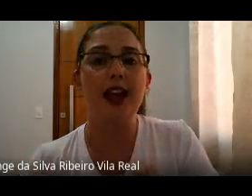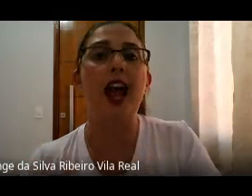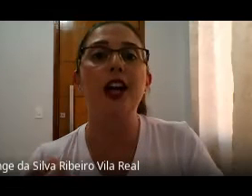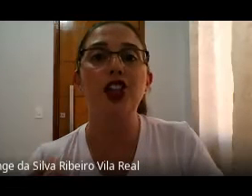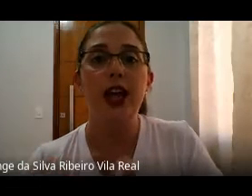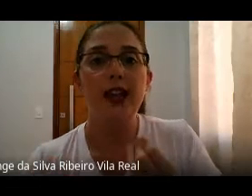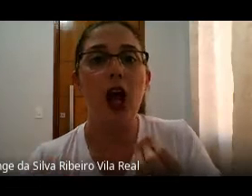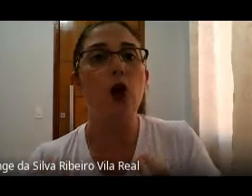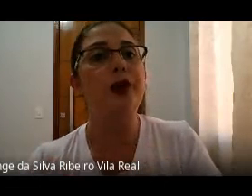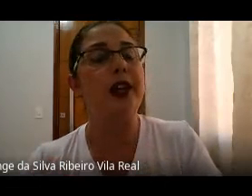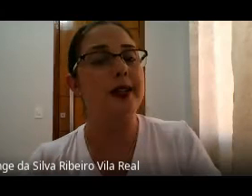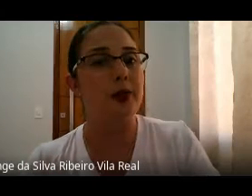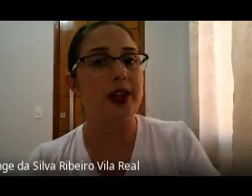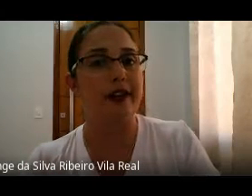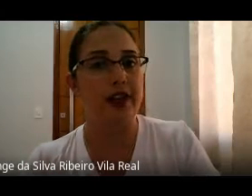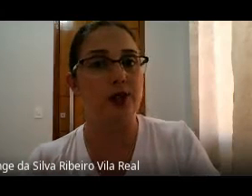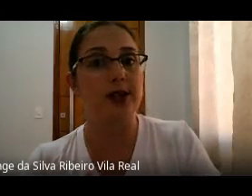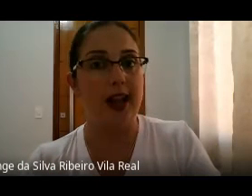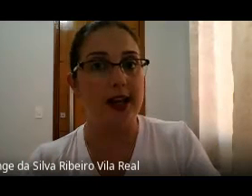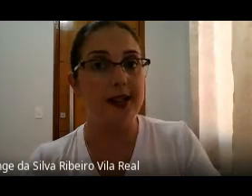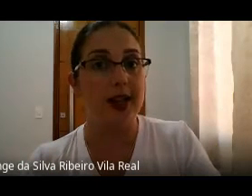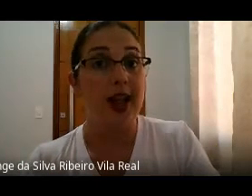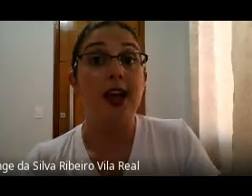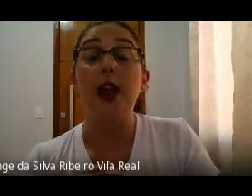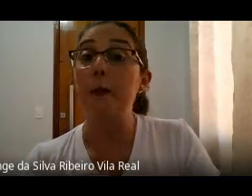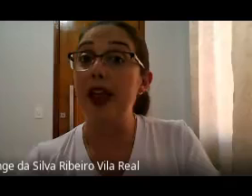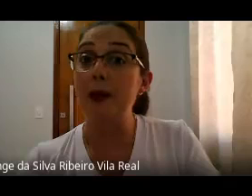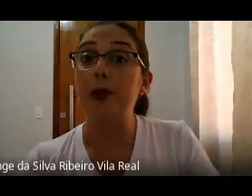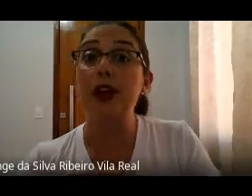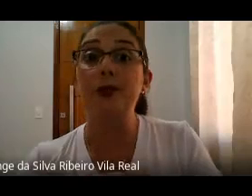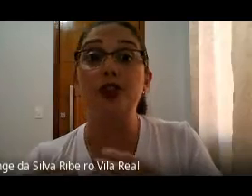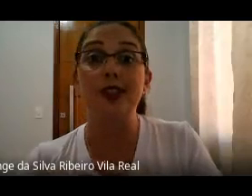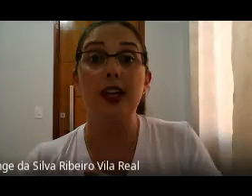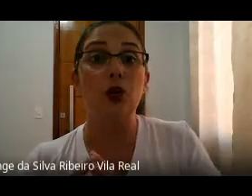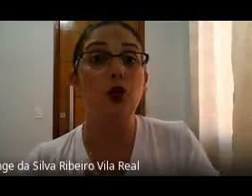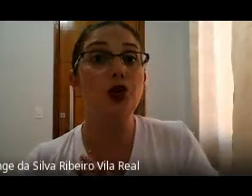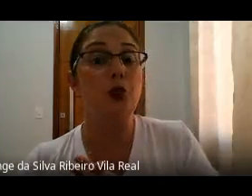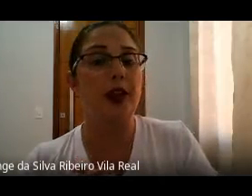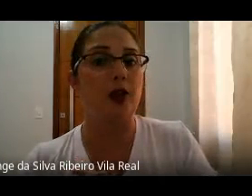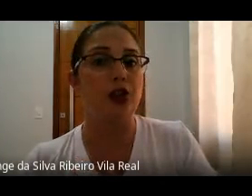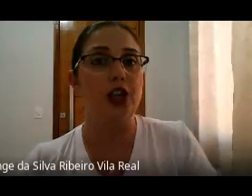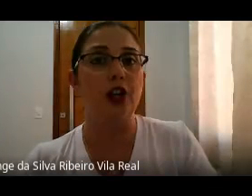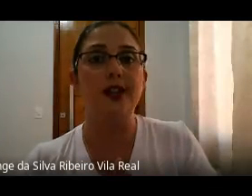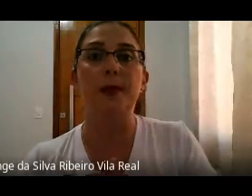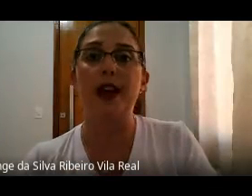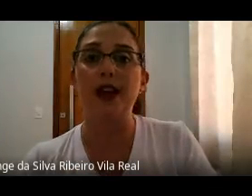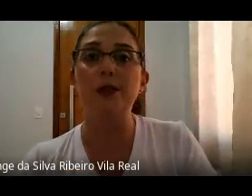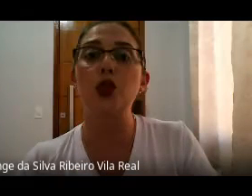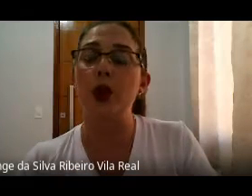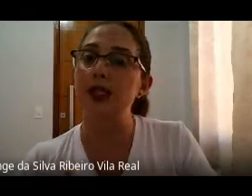essa realidade da comunicação através dos sinais. Também podemos dizer que no curso de pedagogia